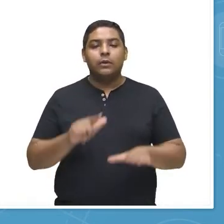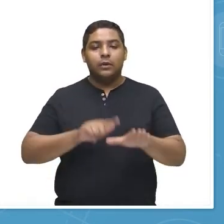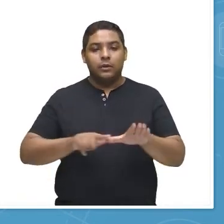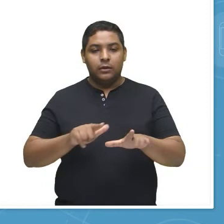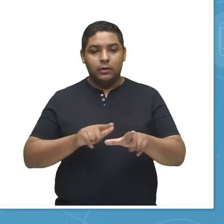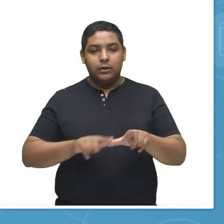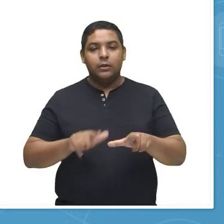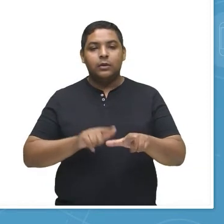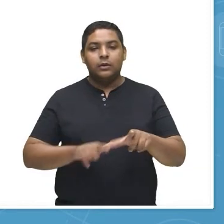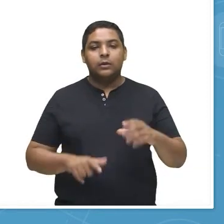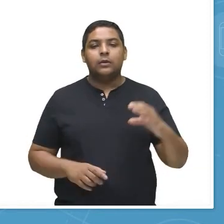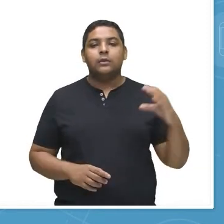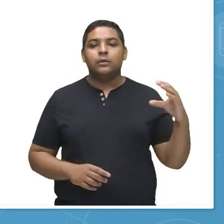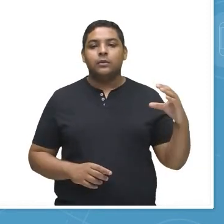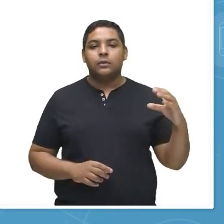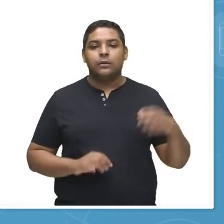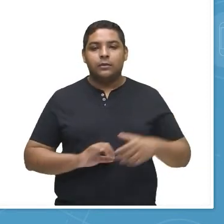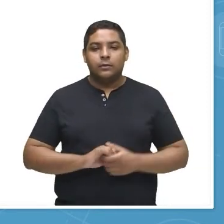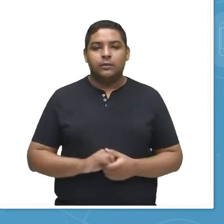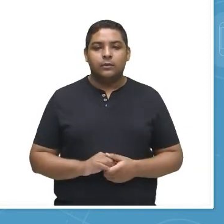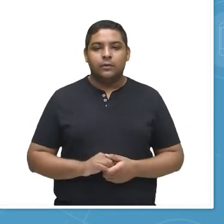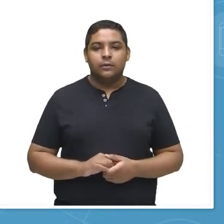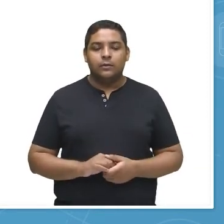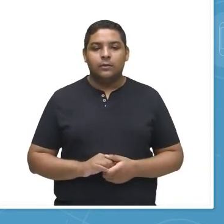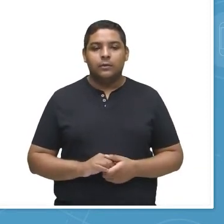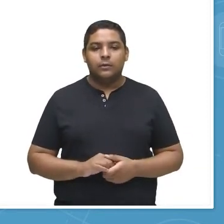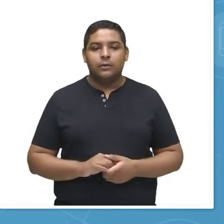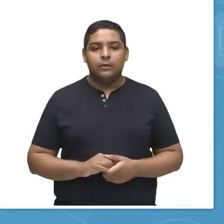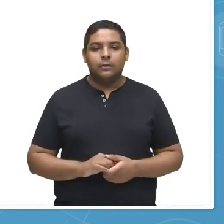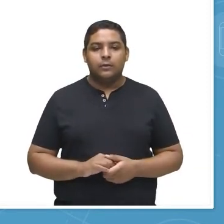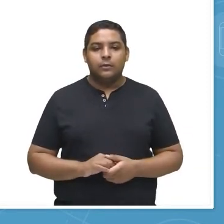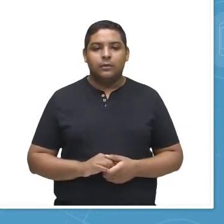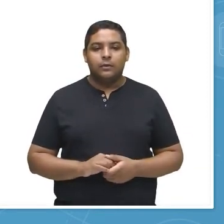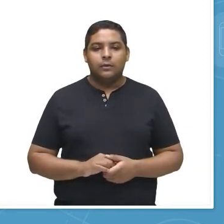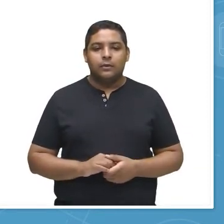Respondeu letra C? Como assim, Igor? Tá?